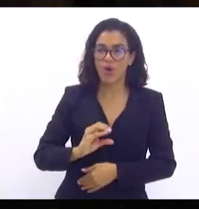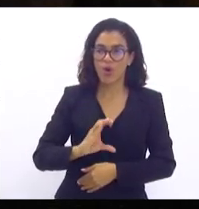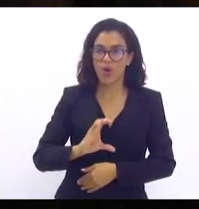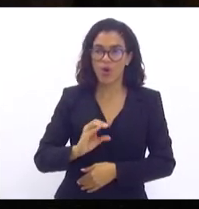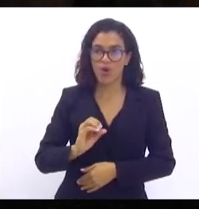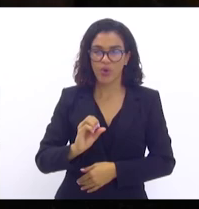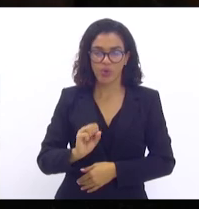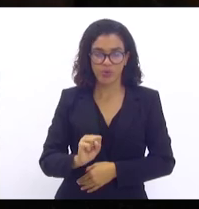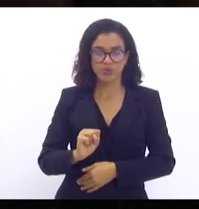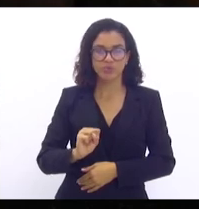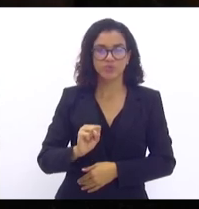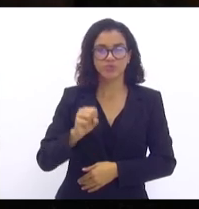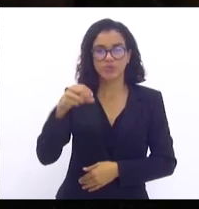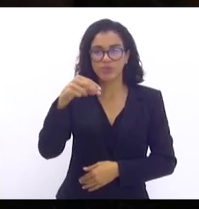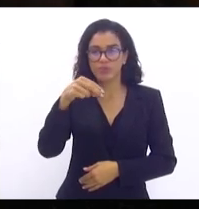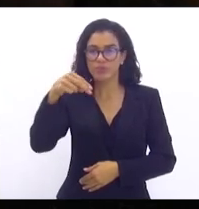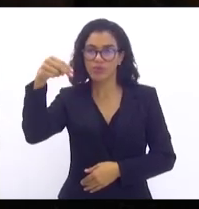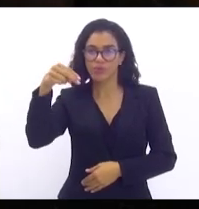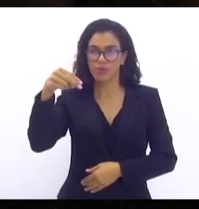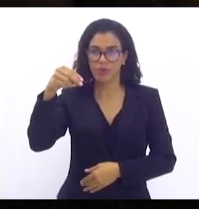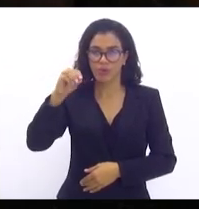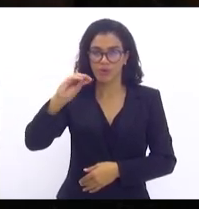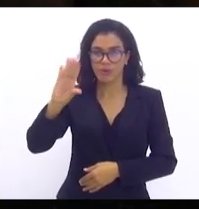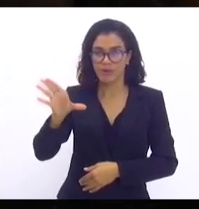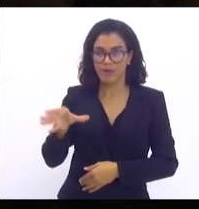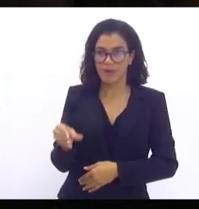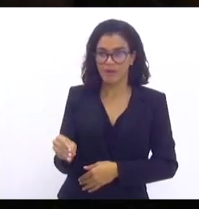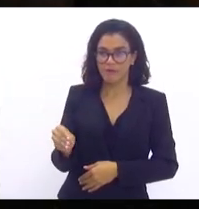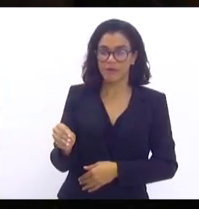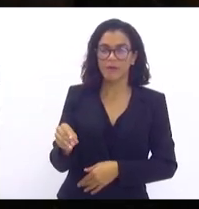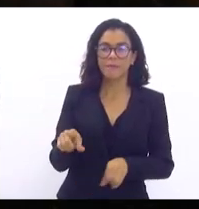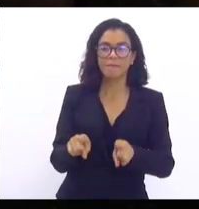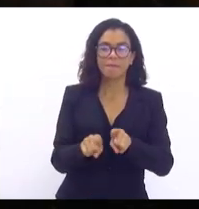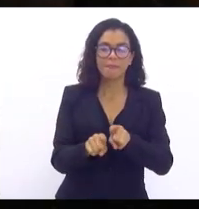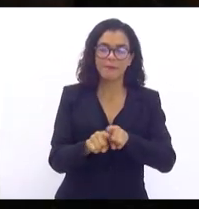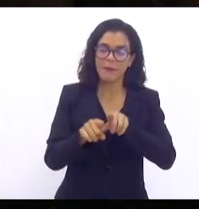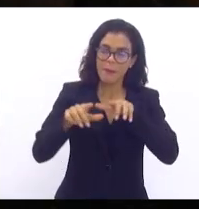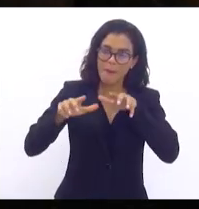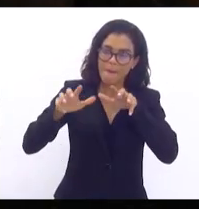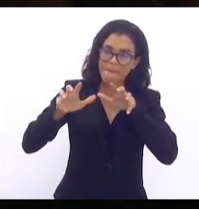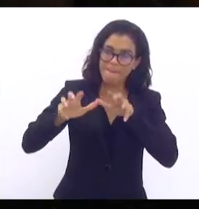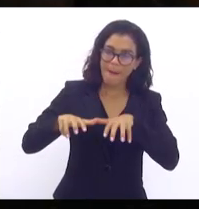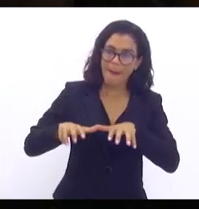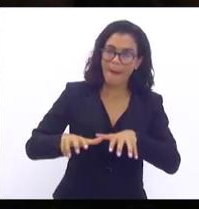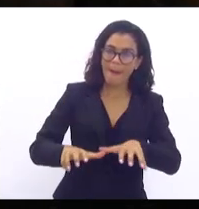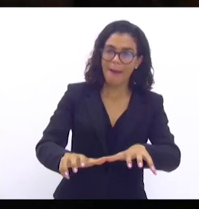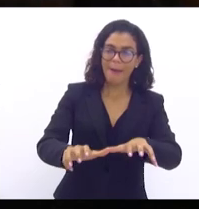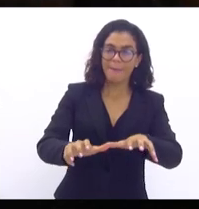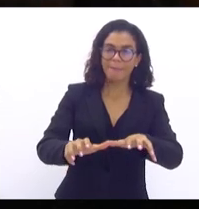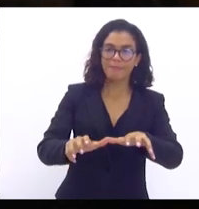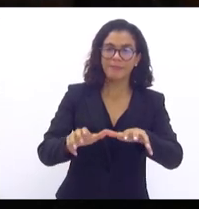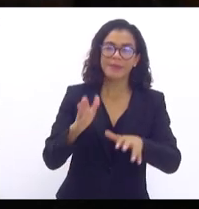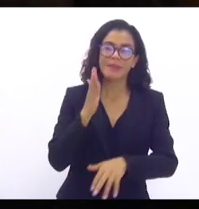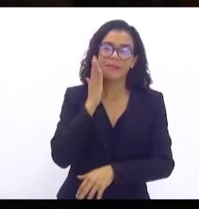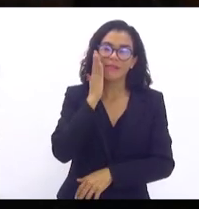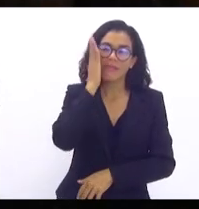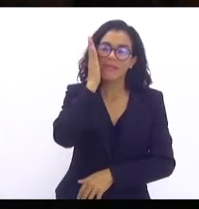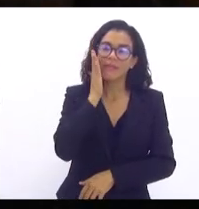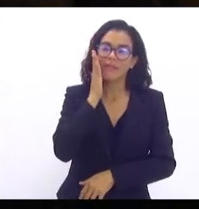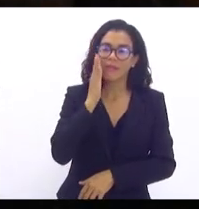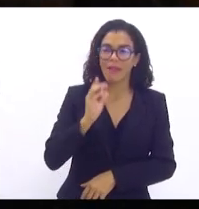da África, e depois a tragédia das chuvas na Líbia, com